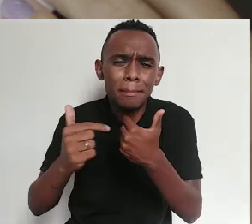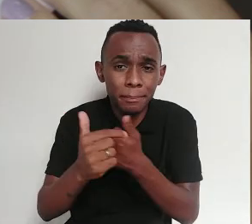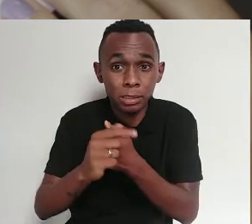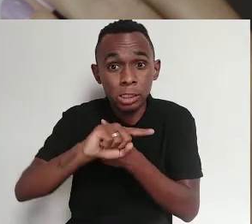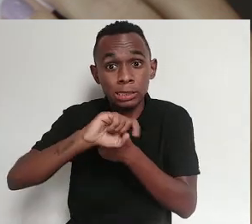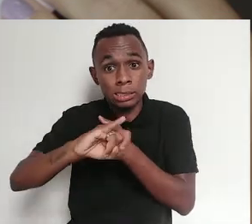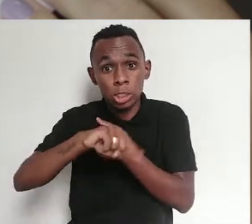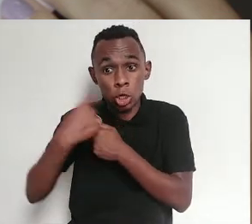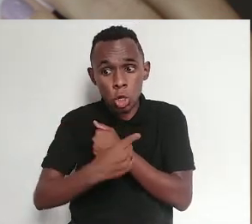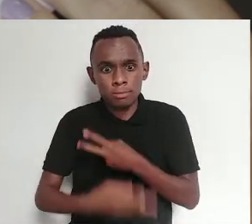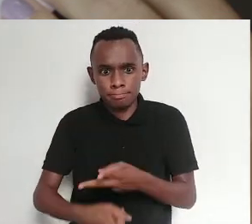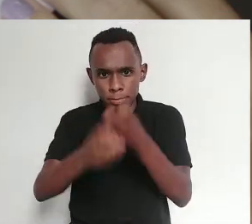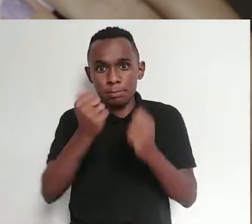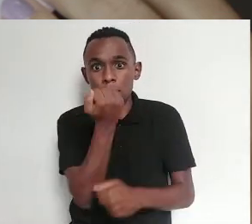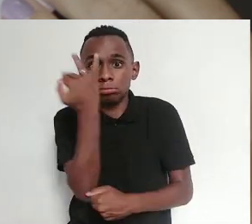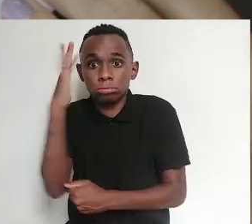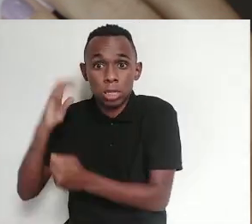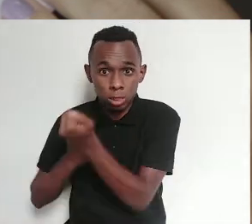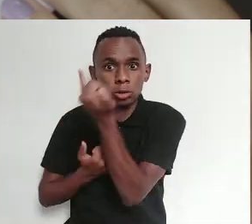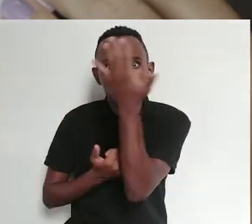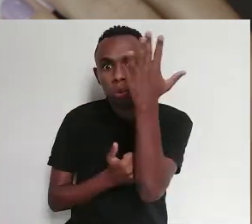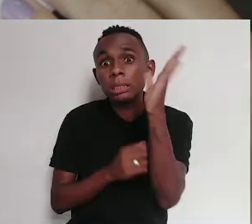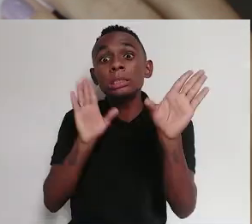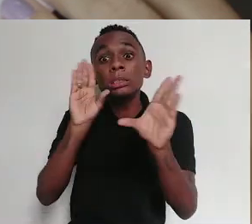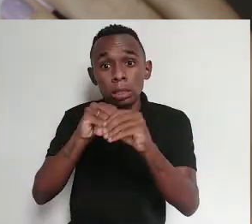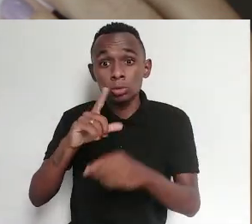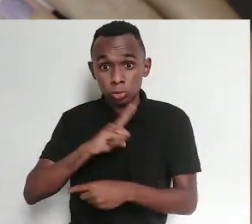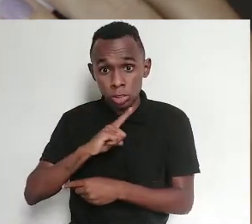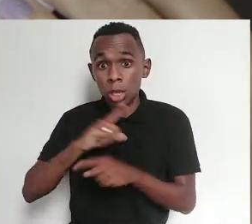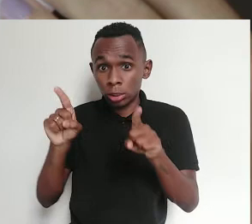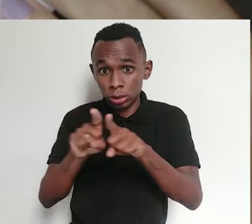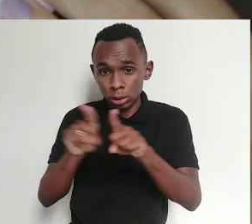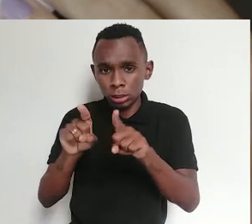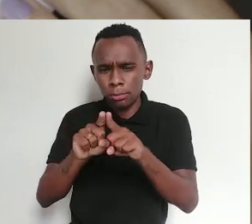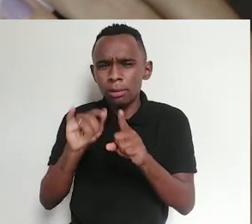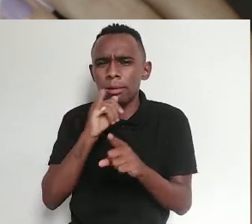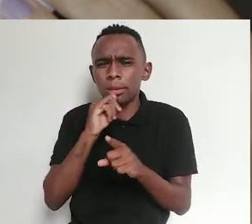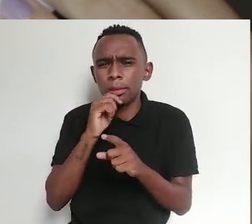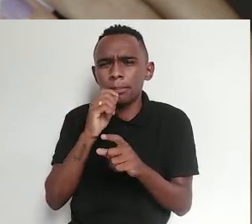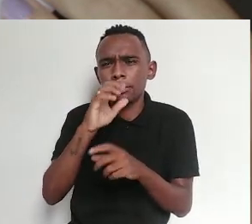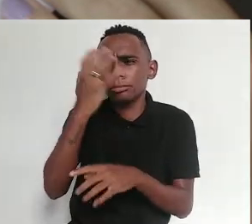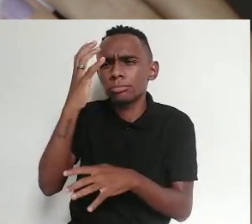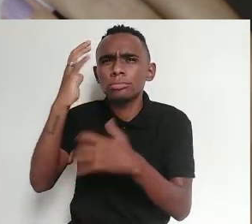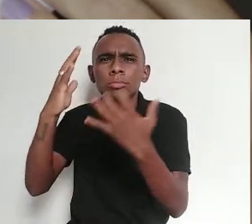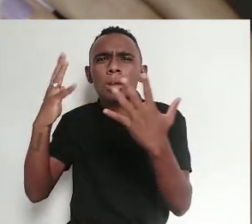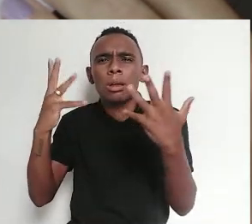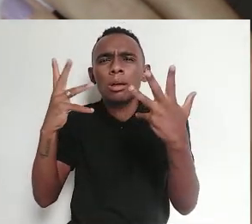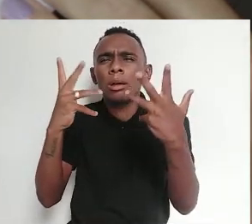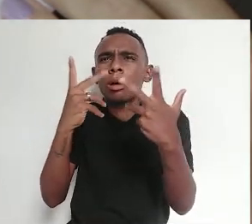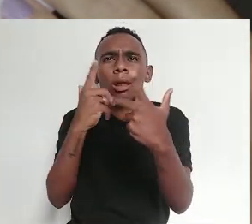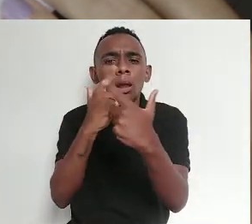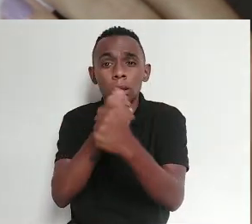observar a natureza, e foi daí que eu vi que essas formas que são meio tortinhas também são lindas,